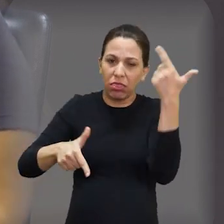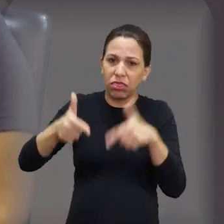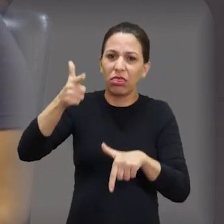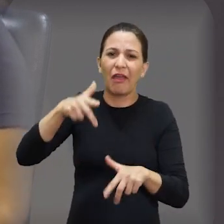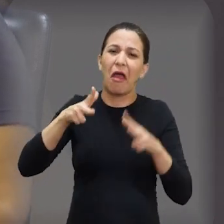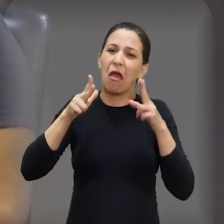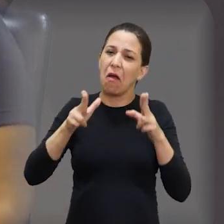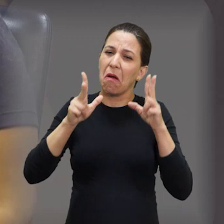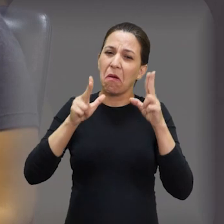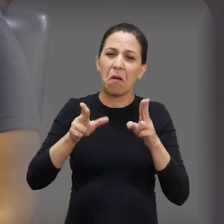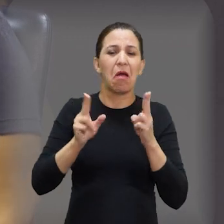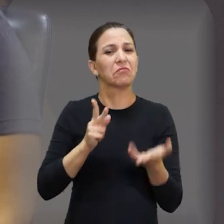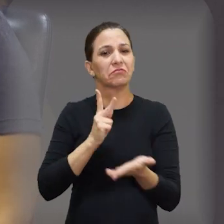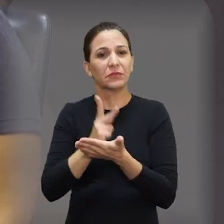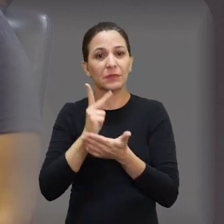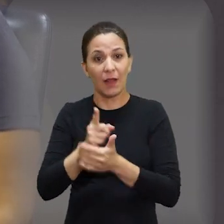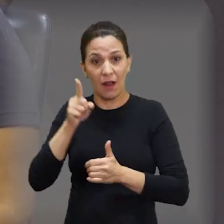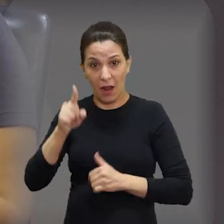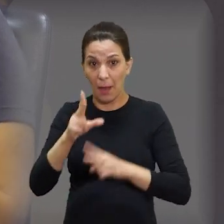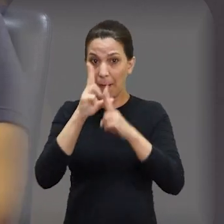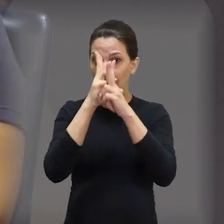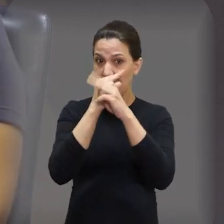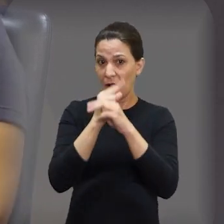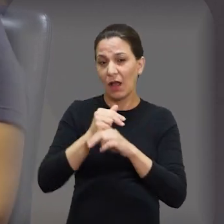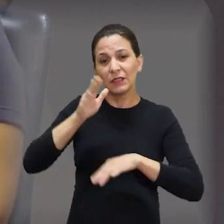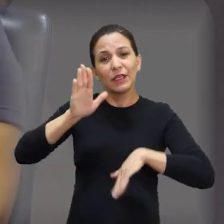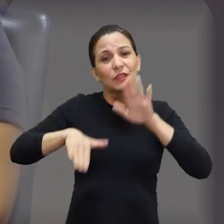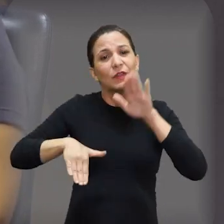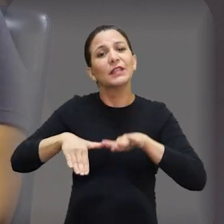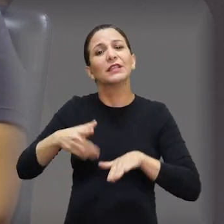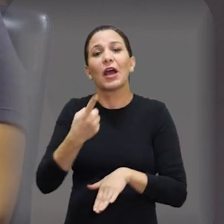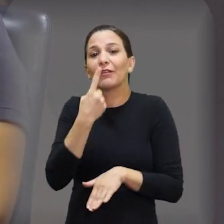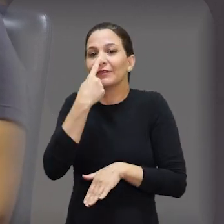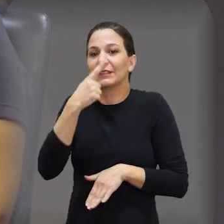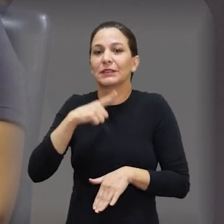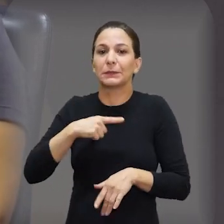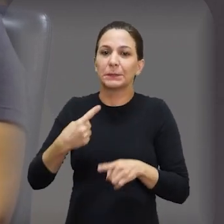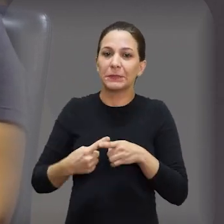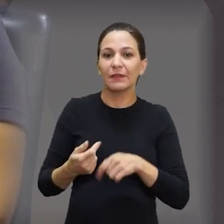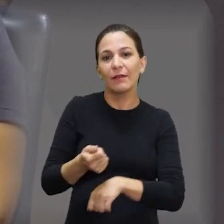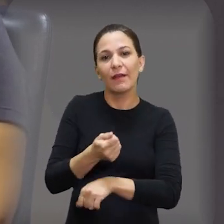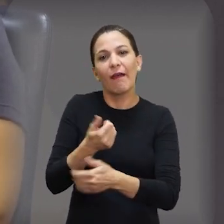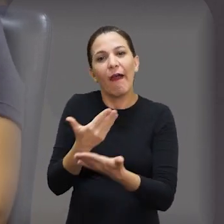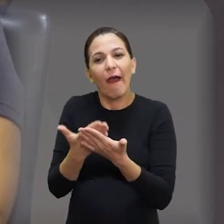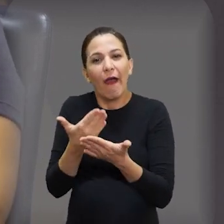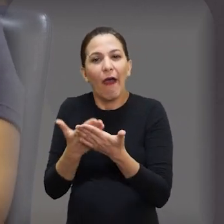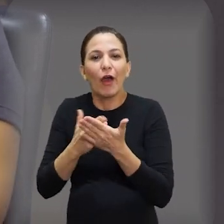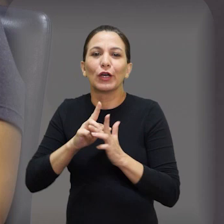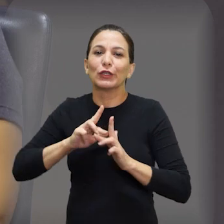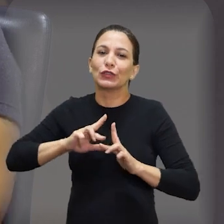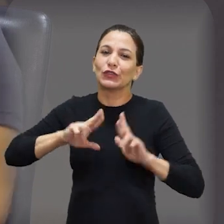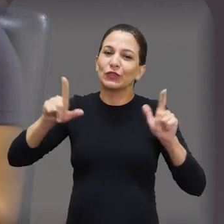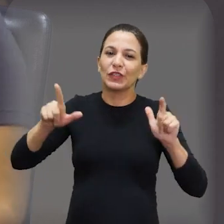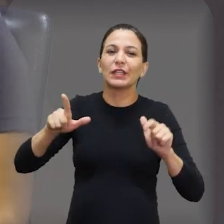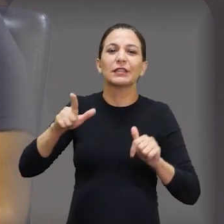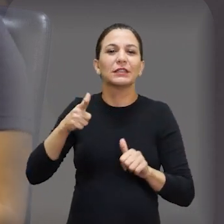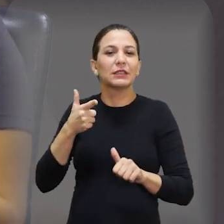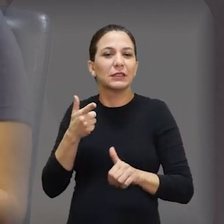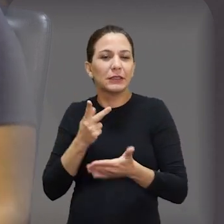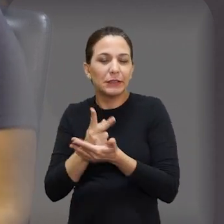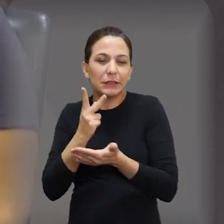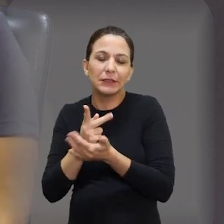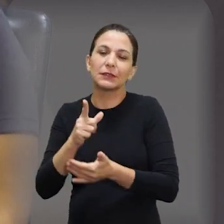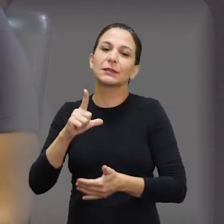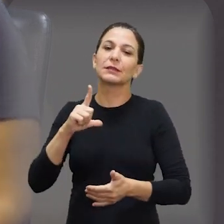muito repetitivo, tudo muito mecânico, às vezes se encontram no Pilates também, porque é uma prática que acaba exigindo delas